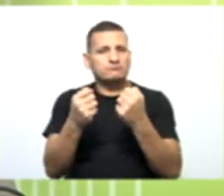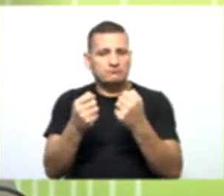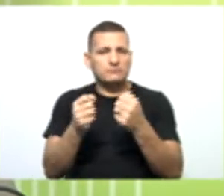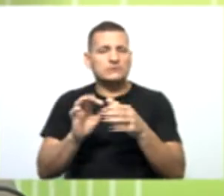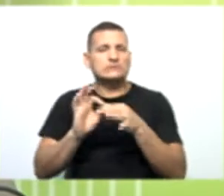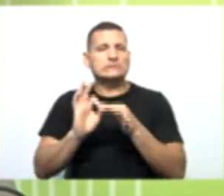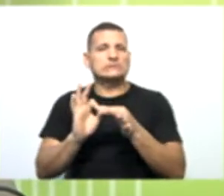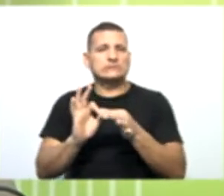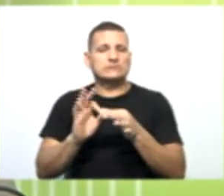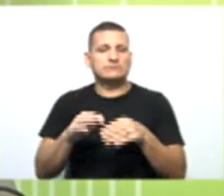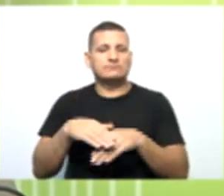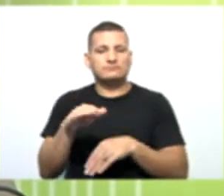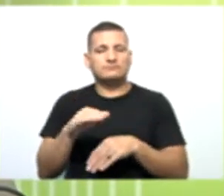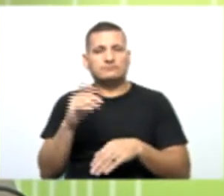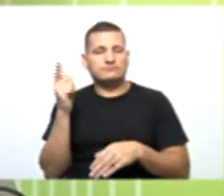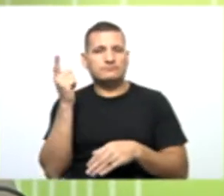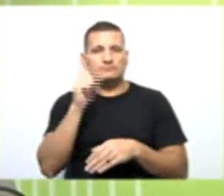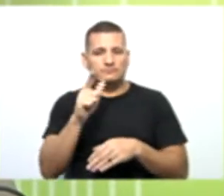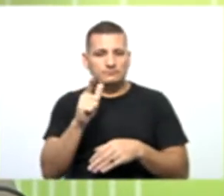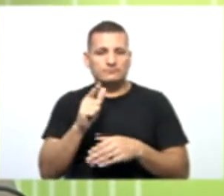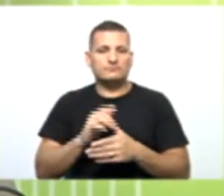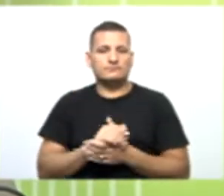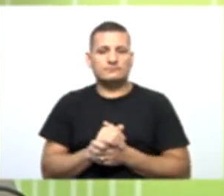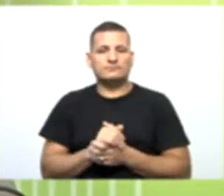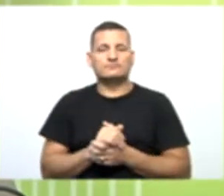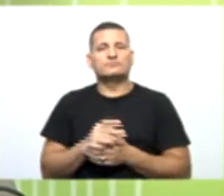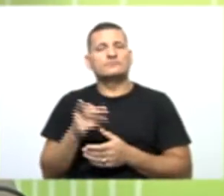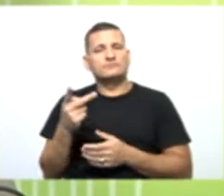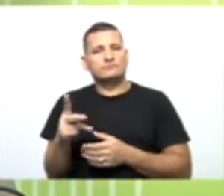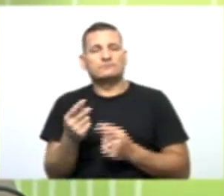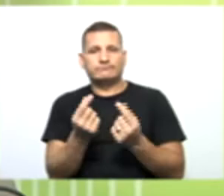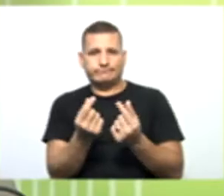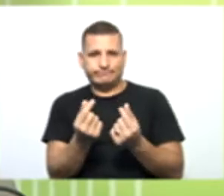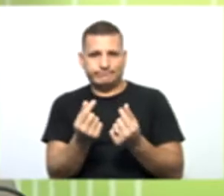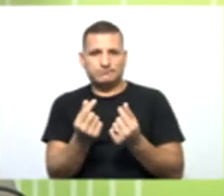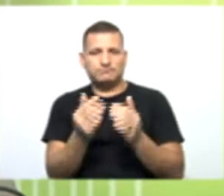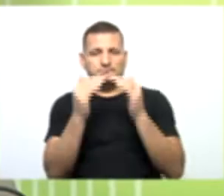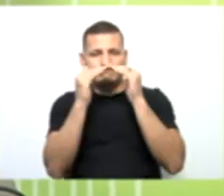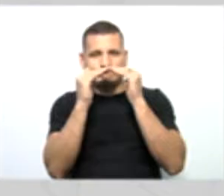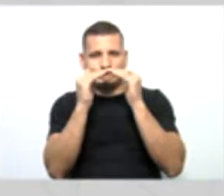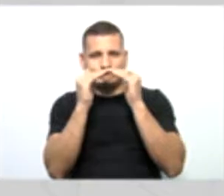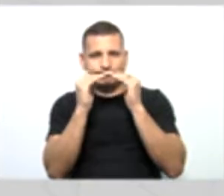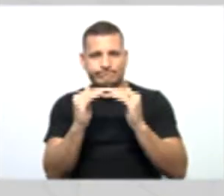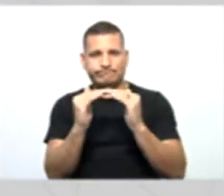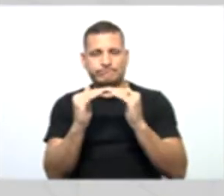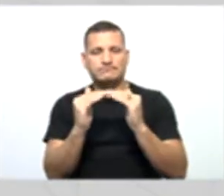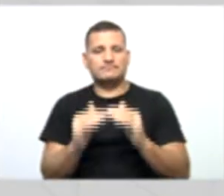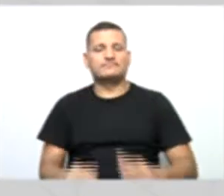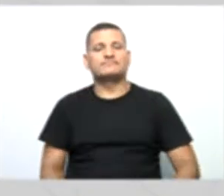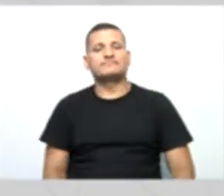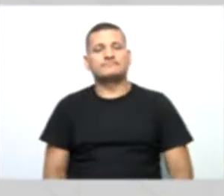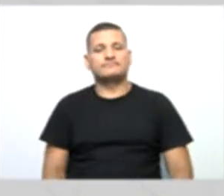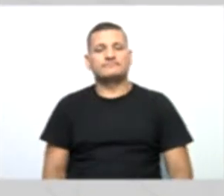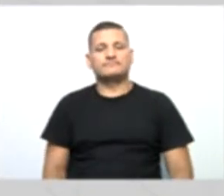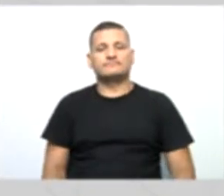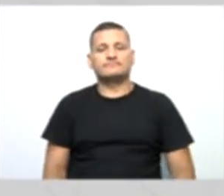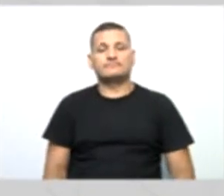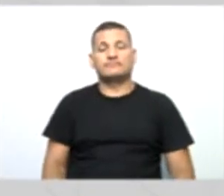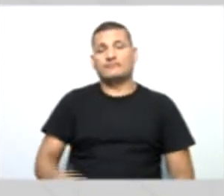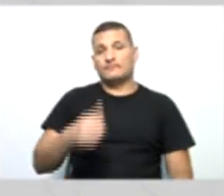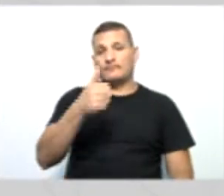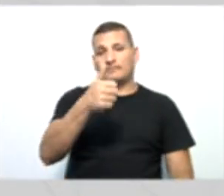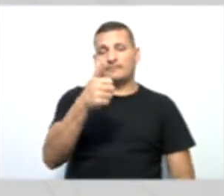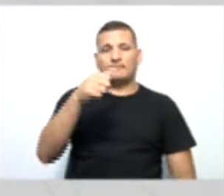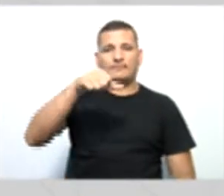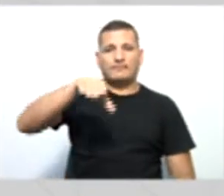fortes e conseguem manter ali a renda econômica deles. Então, na década de